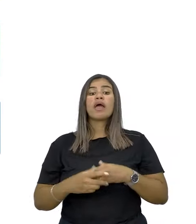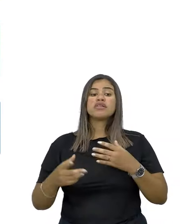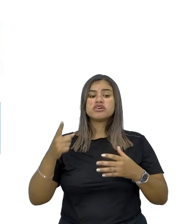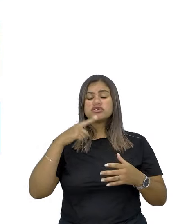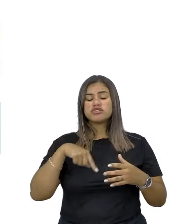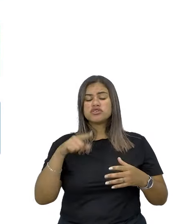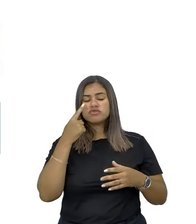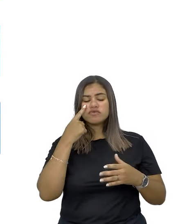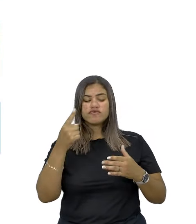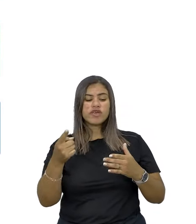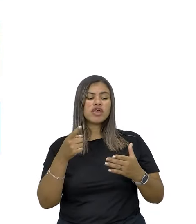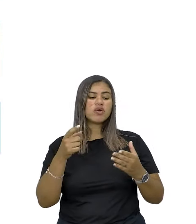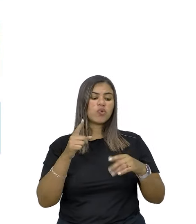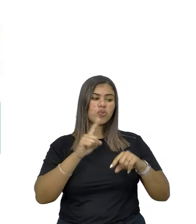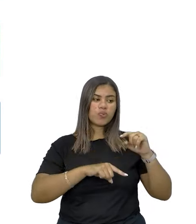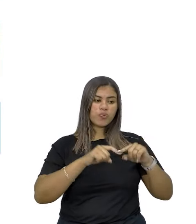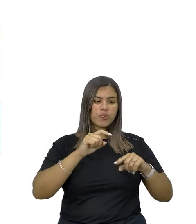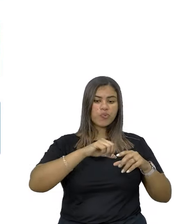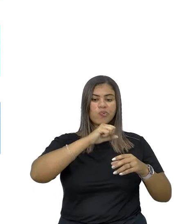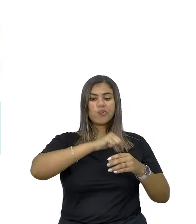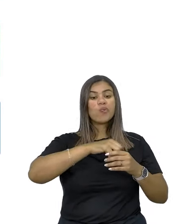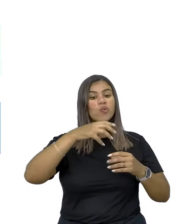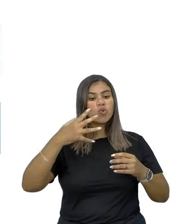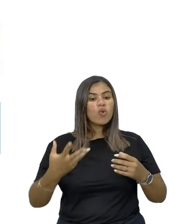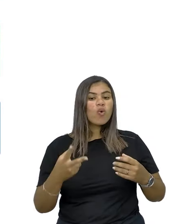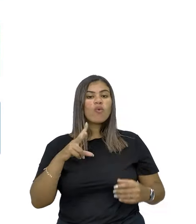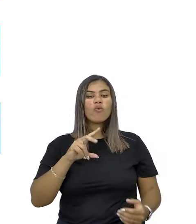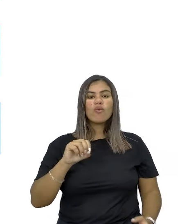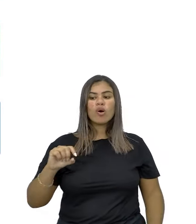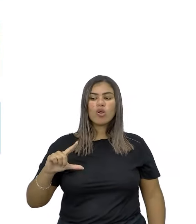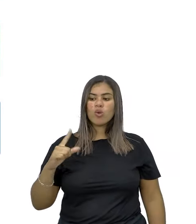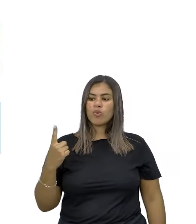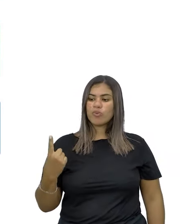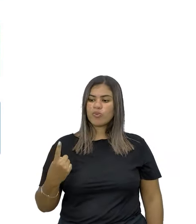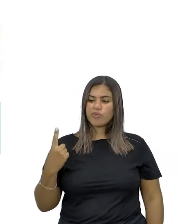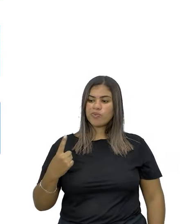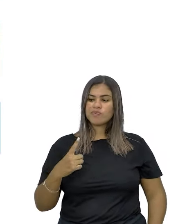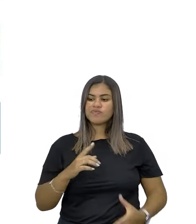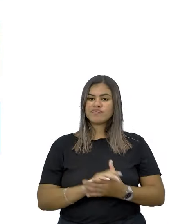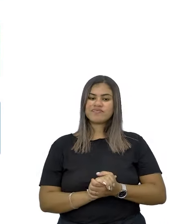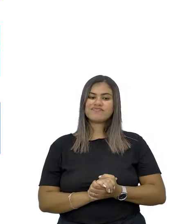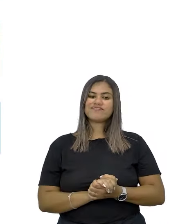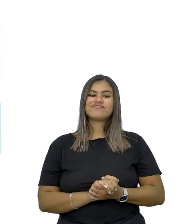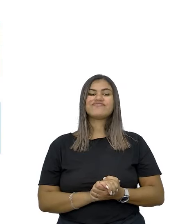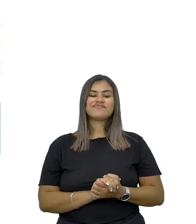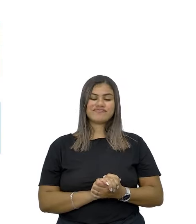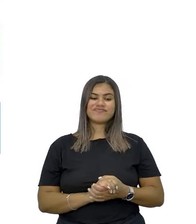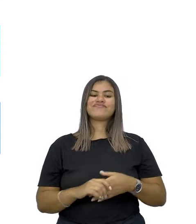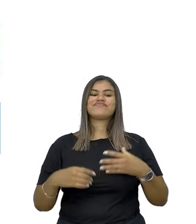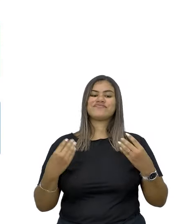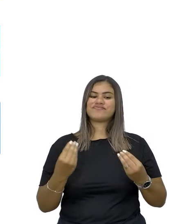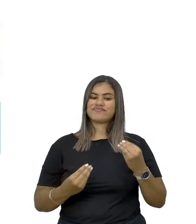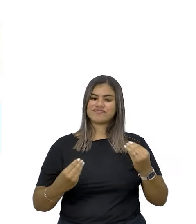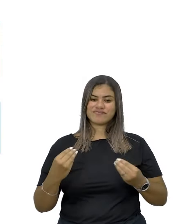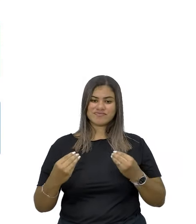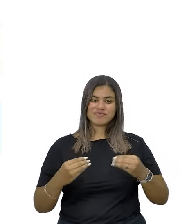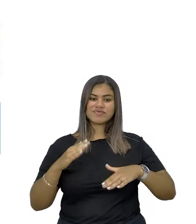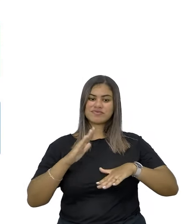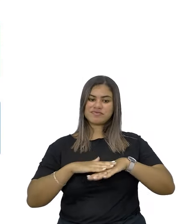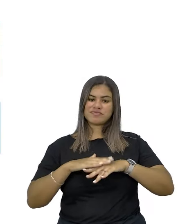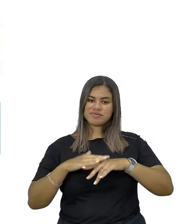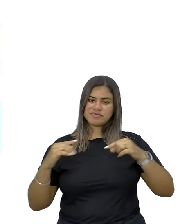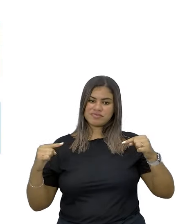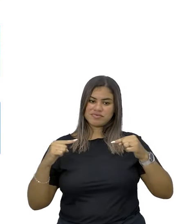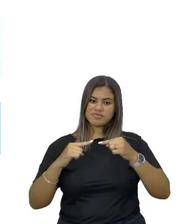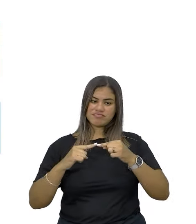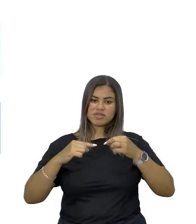quais são essas atividades que eu tenho do meu volume 1, do material Aprender Sempre, vou ver como que dá para a gente fazer e ver aquilo que eu consigo aplicar e a